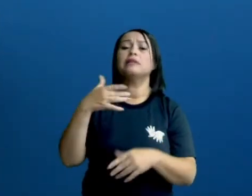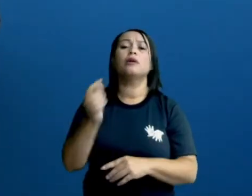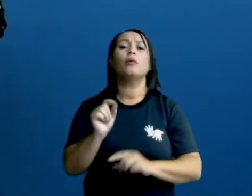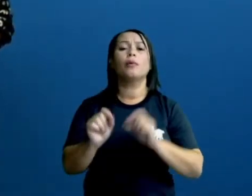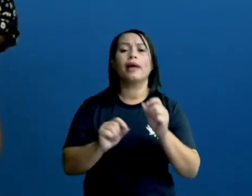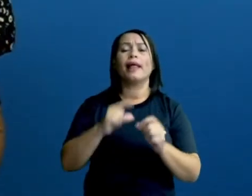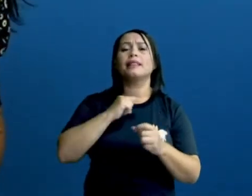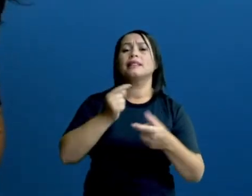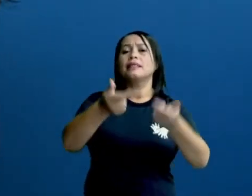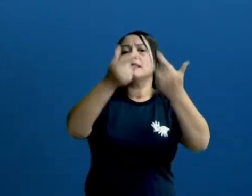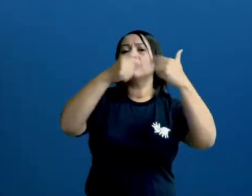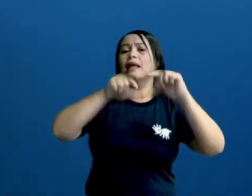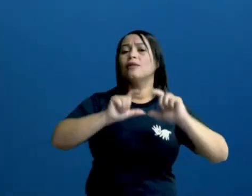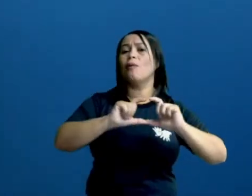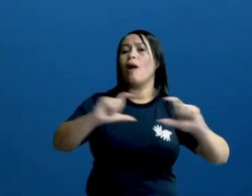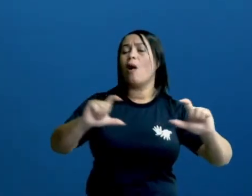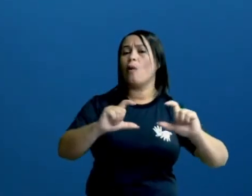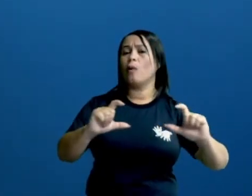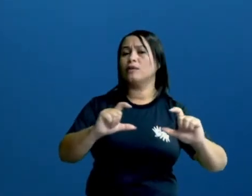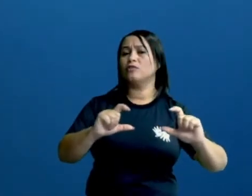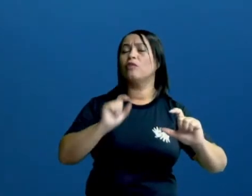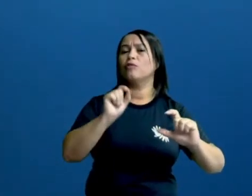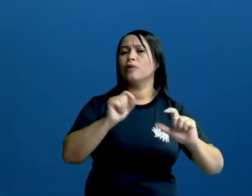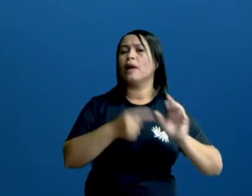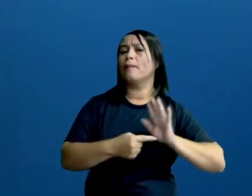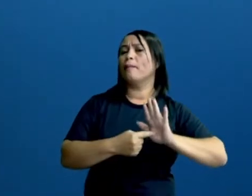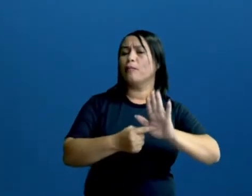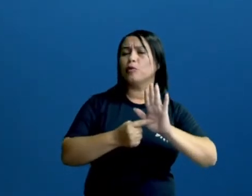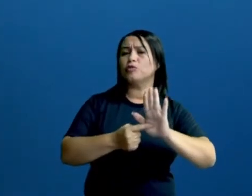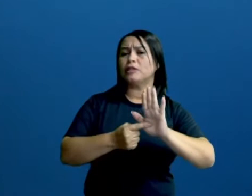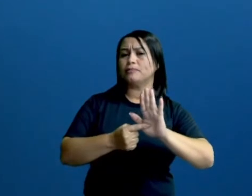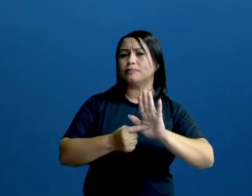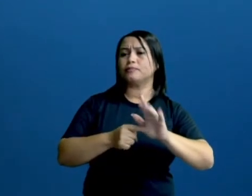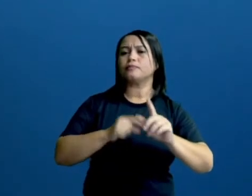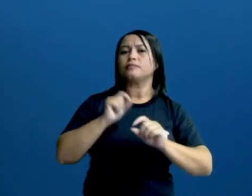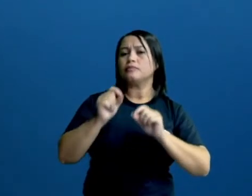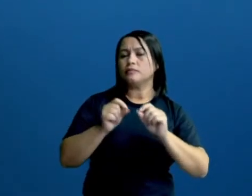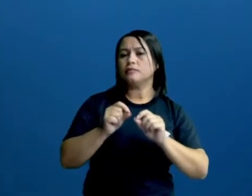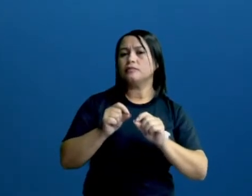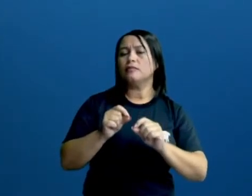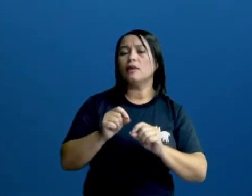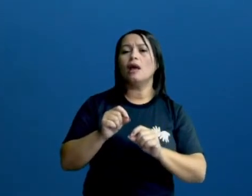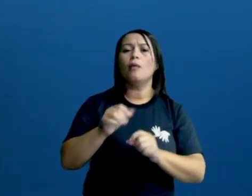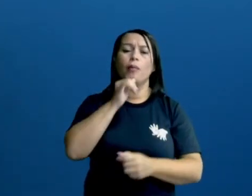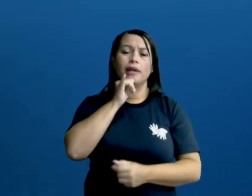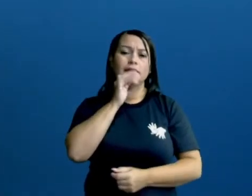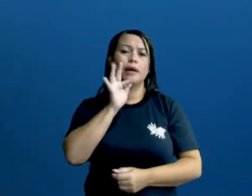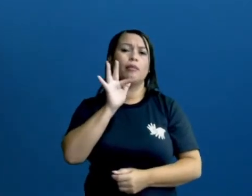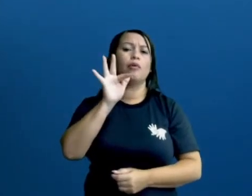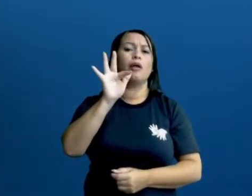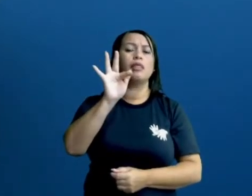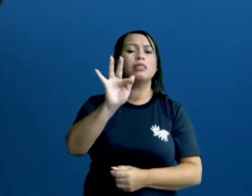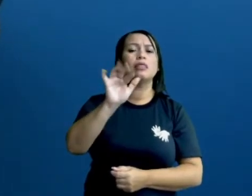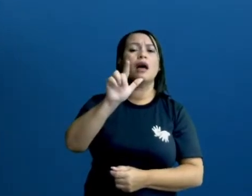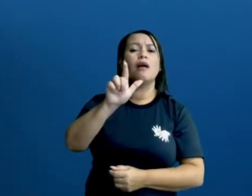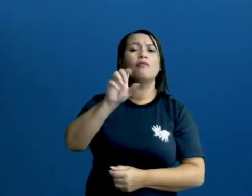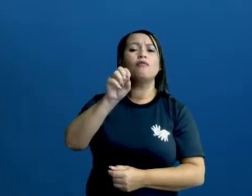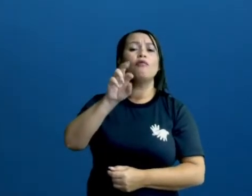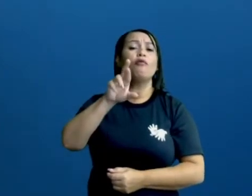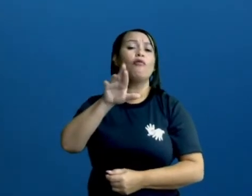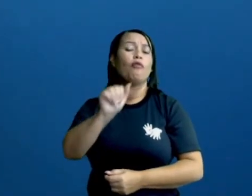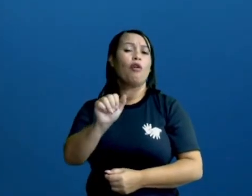Nessa outra estrofe, a gente pode destacar a questão da flora, quando ele